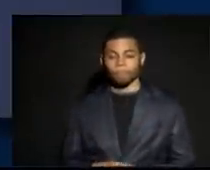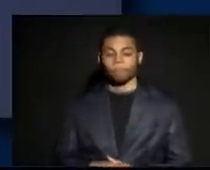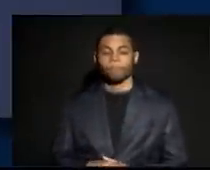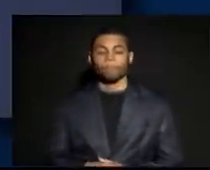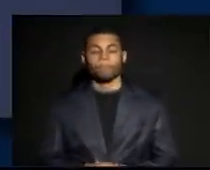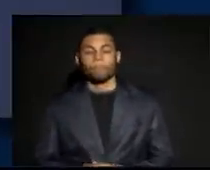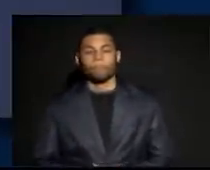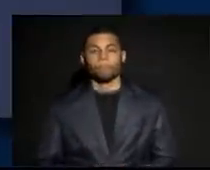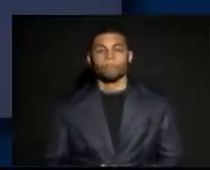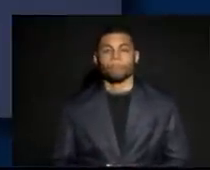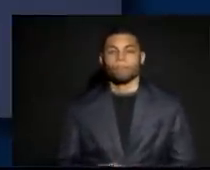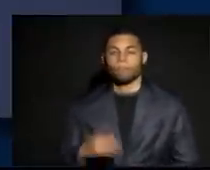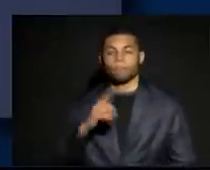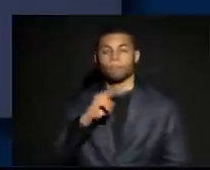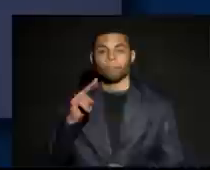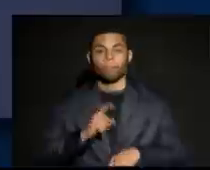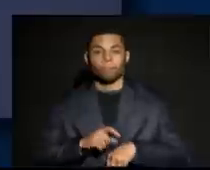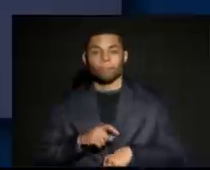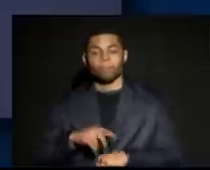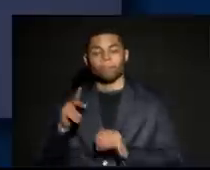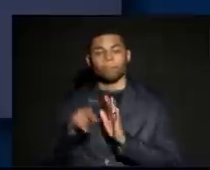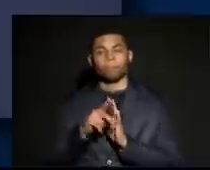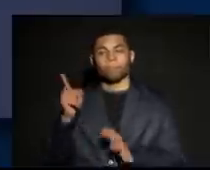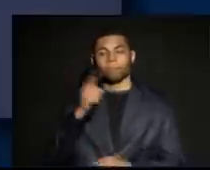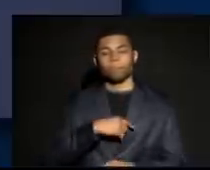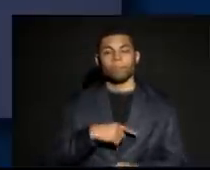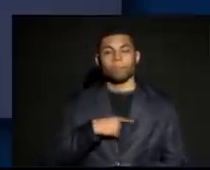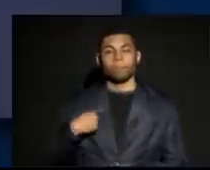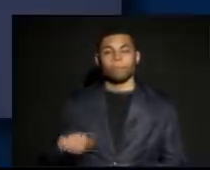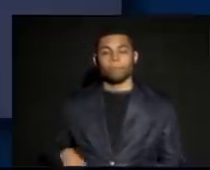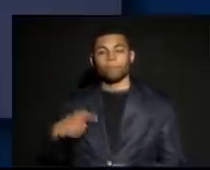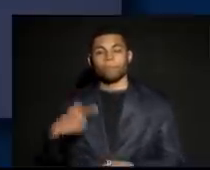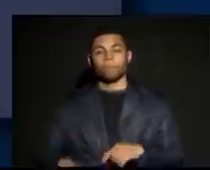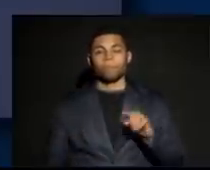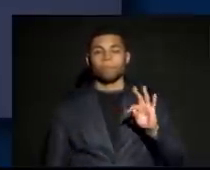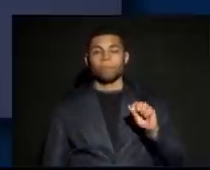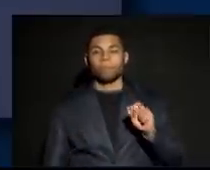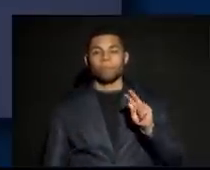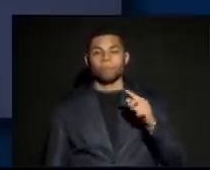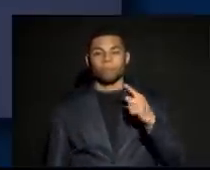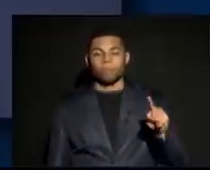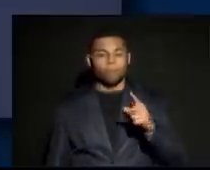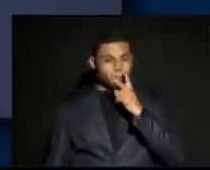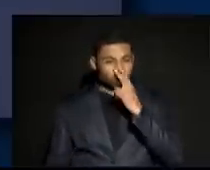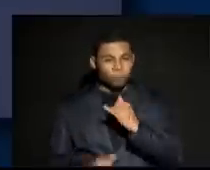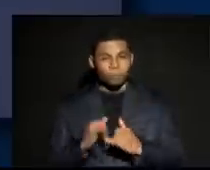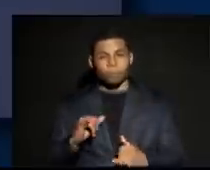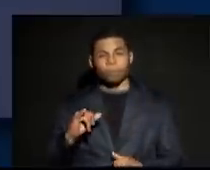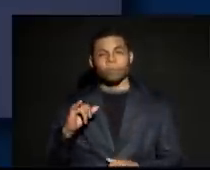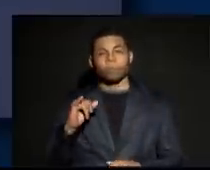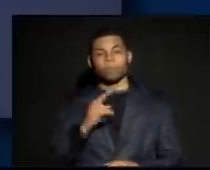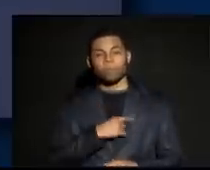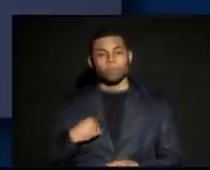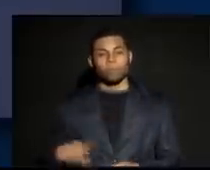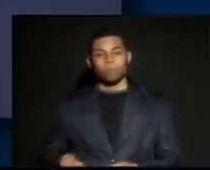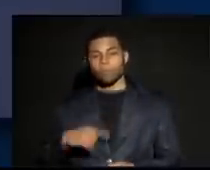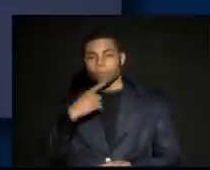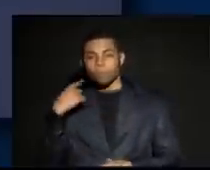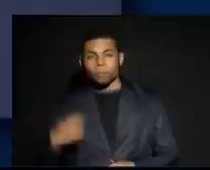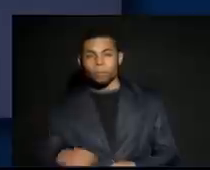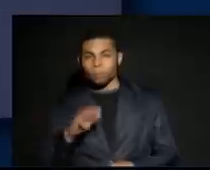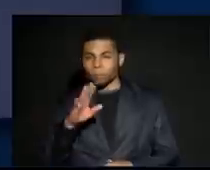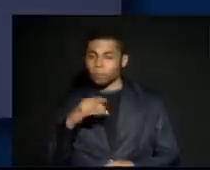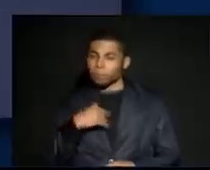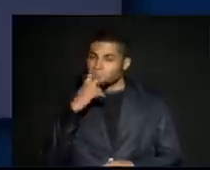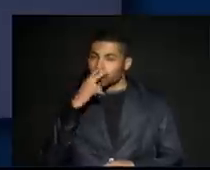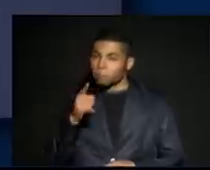vê uma uma um desdobramento de ao político entre China e Tauã parecido com China e Ucrânia coisa que eu acho que não é o caso